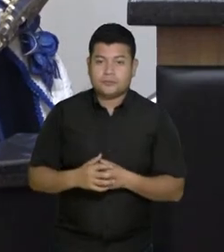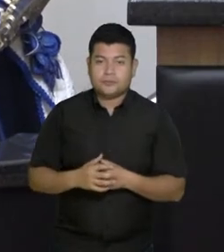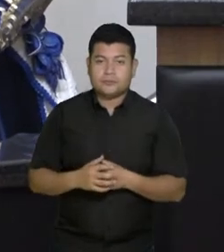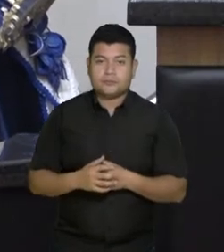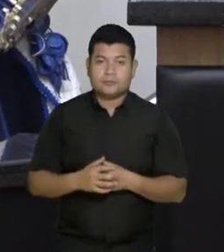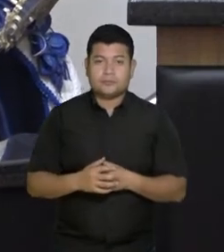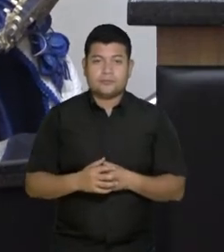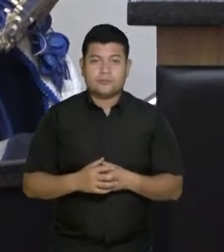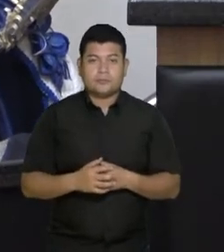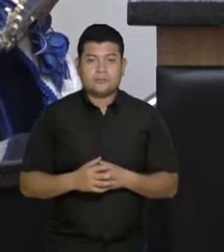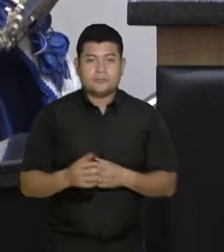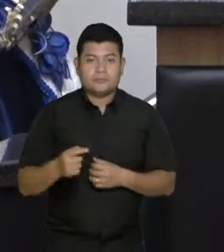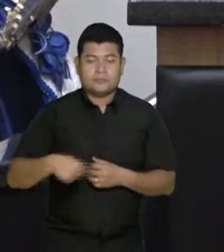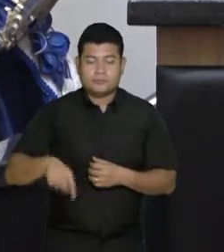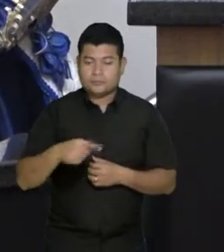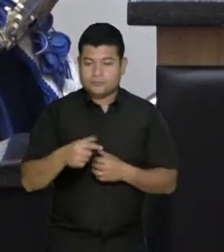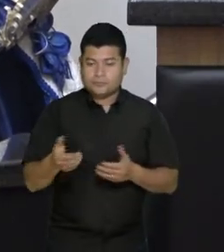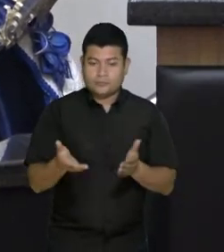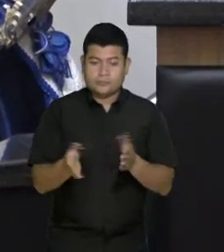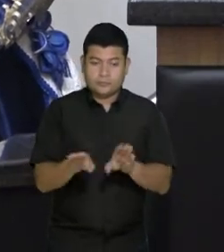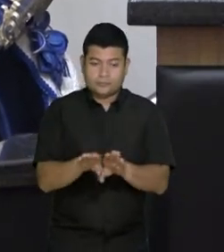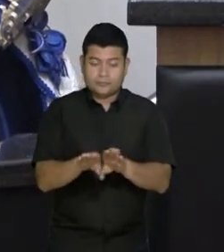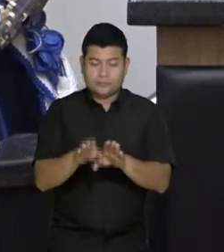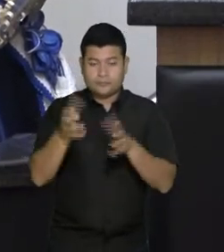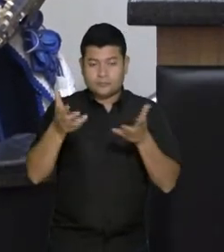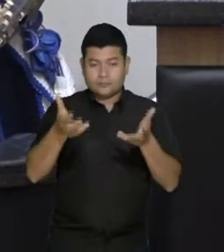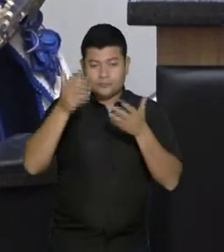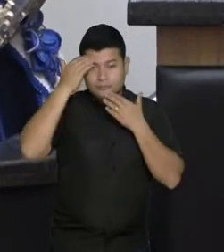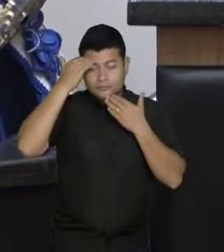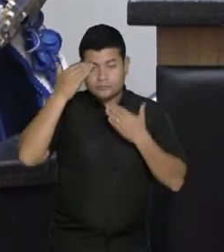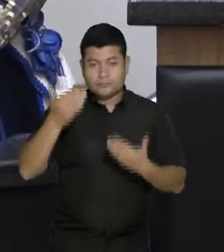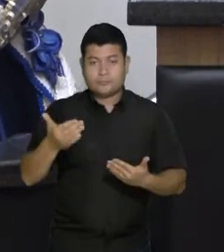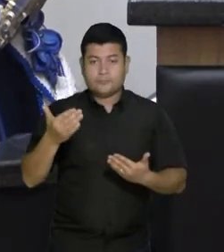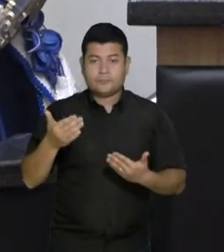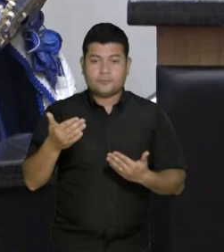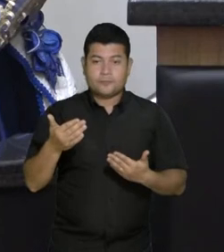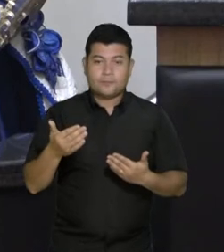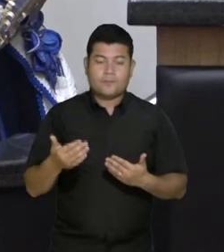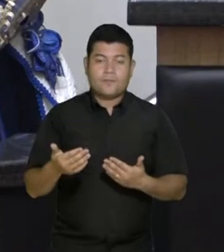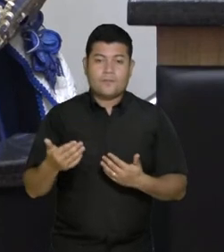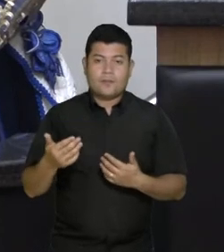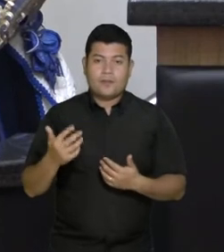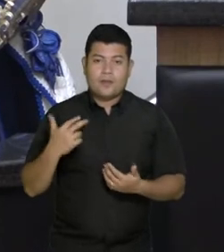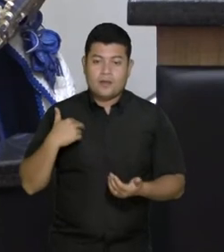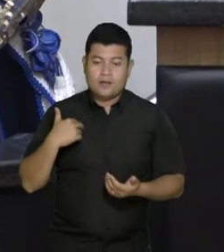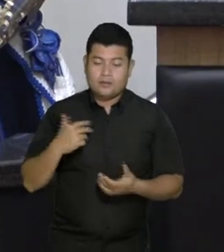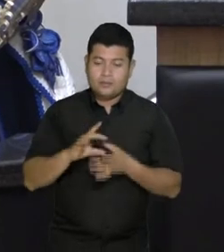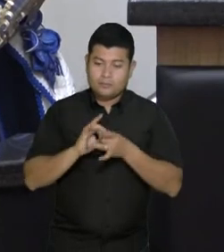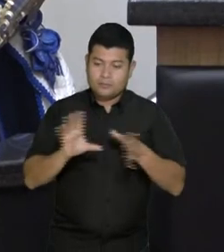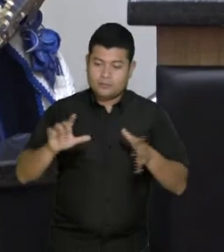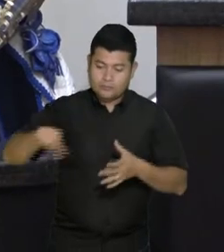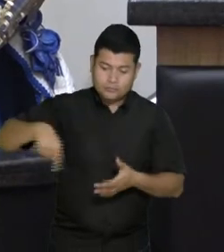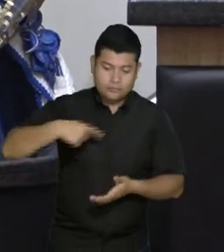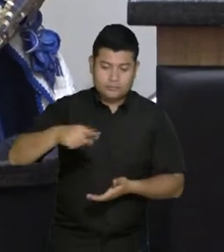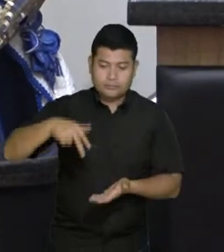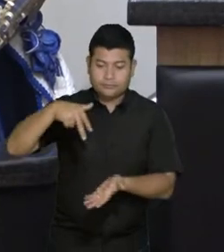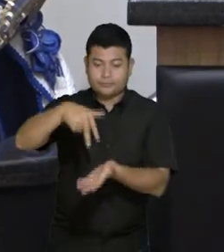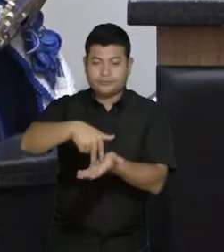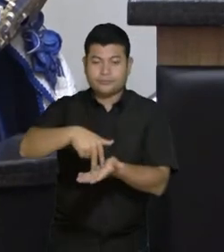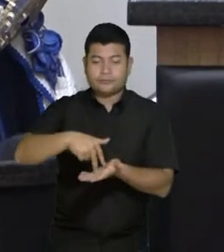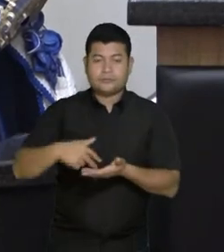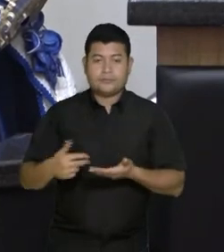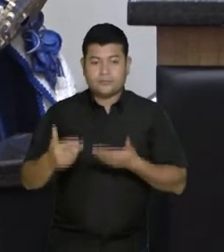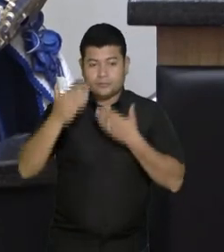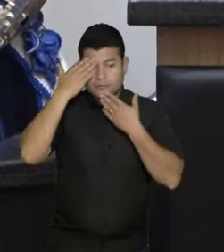Bem, também quero agradecer, para finalizar, agradecer ao espaço aqui, agradecer a todos os deputados e dizer